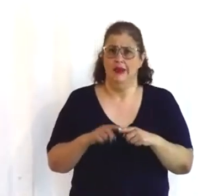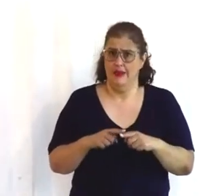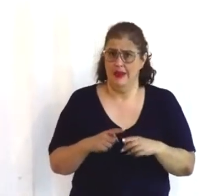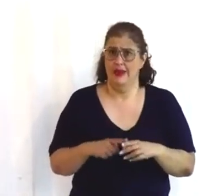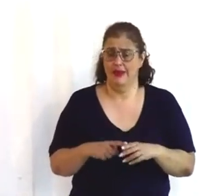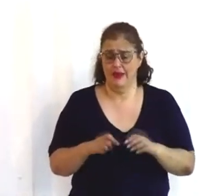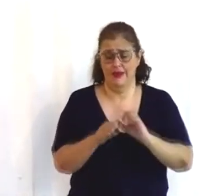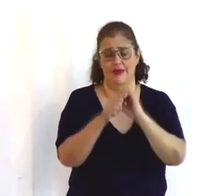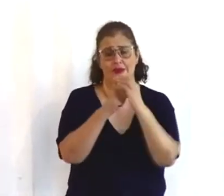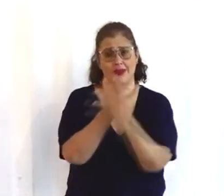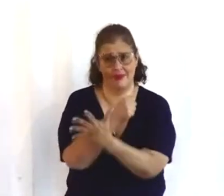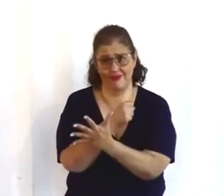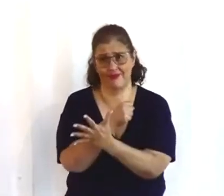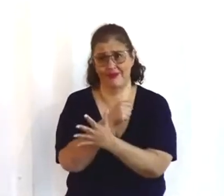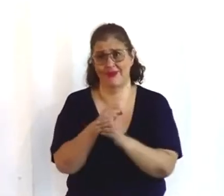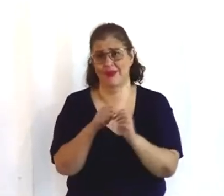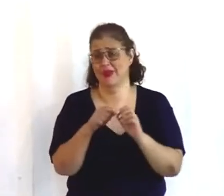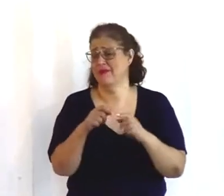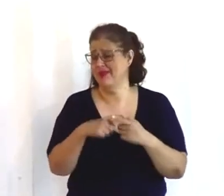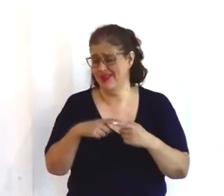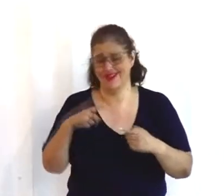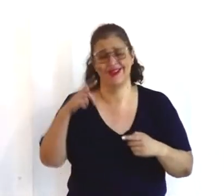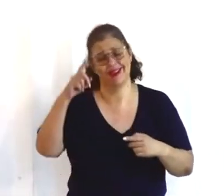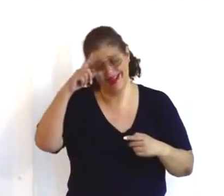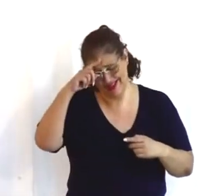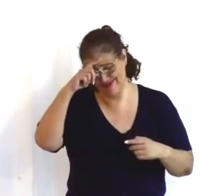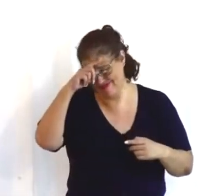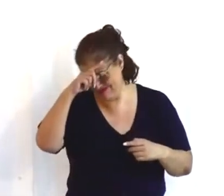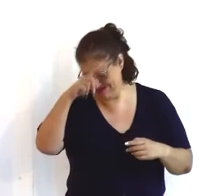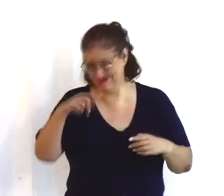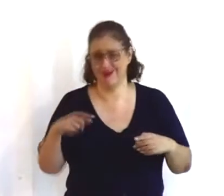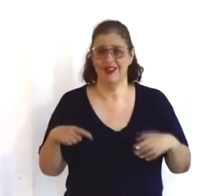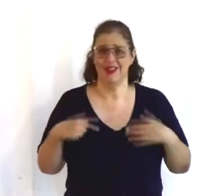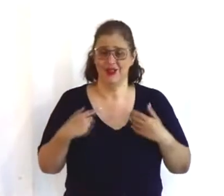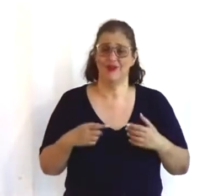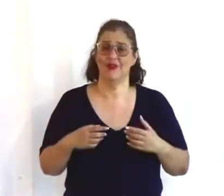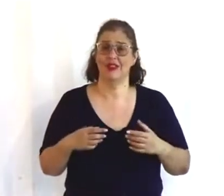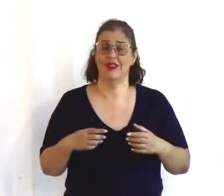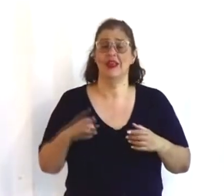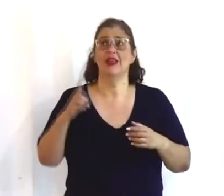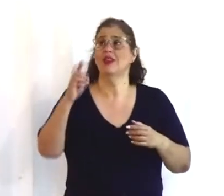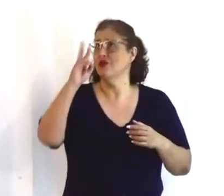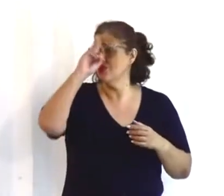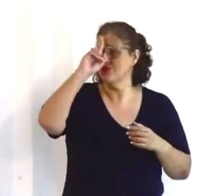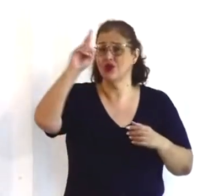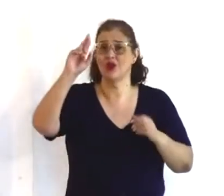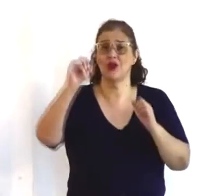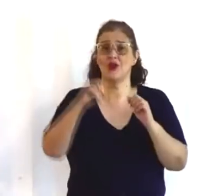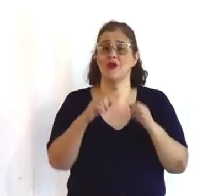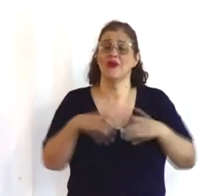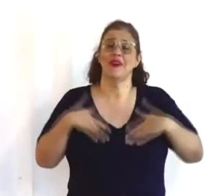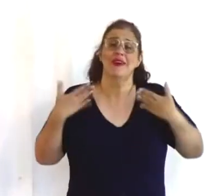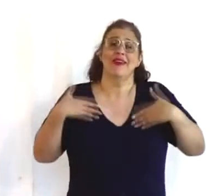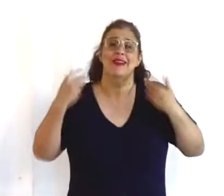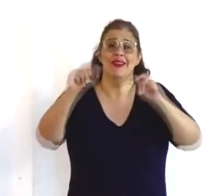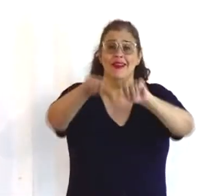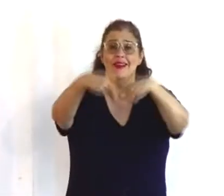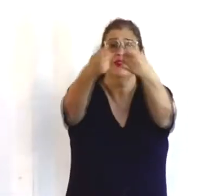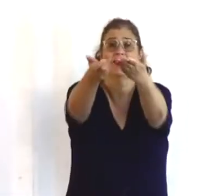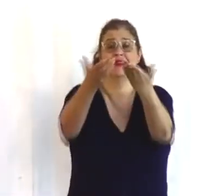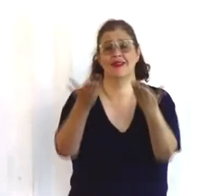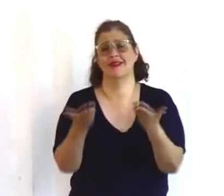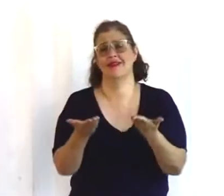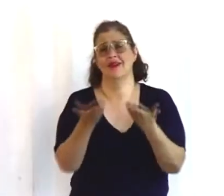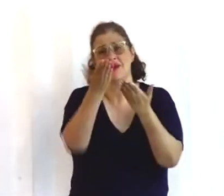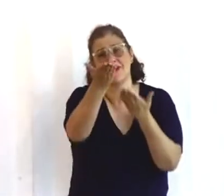estamos atravessando, que o Senhor alegre o seu coração com essas promessas do vencedor dos vencedores, que